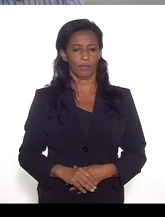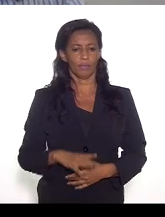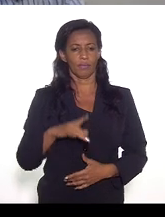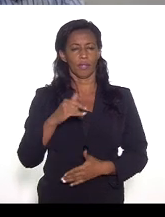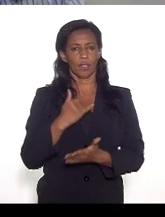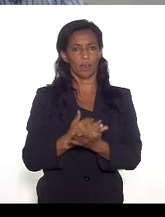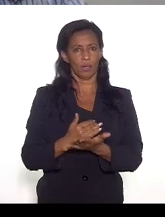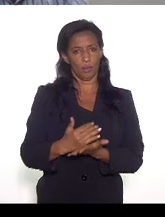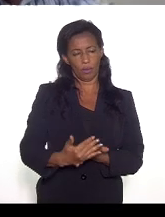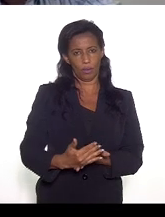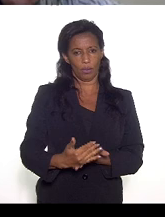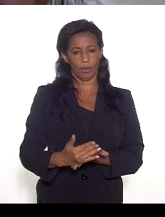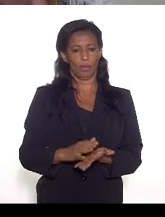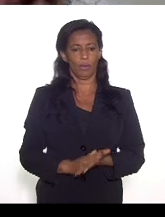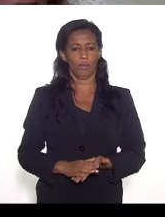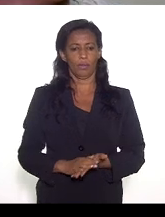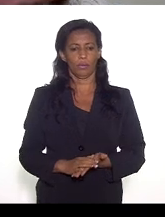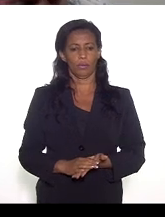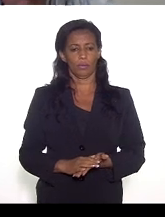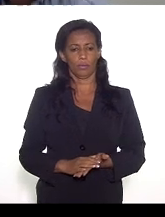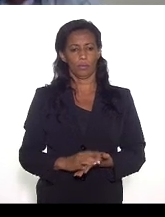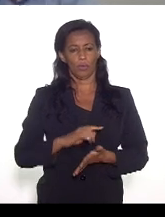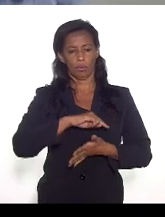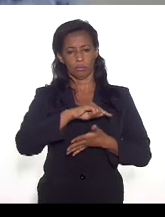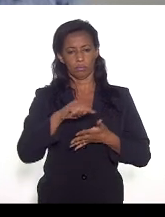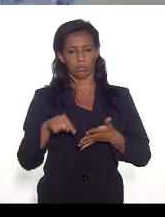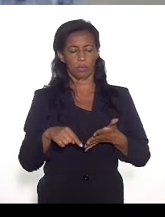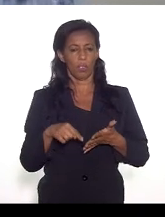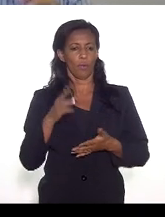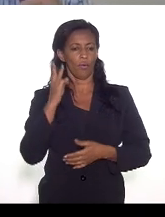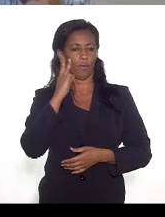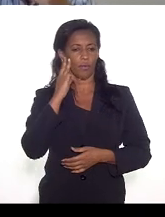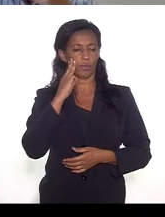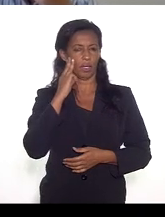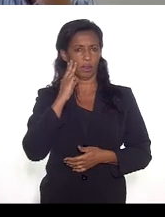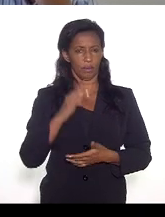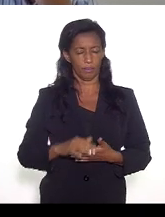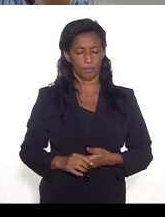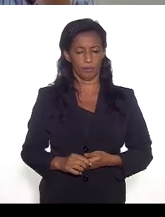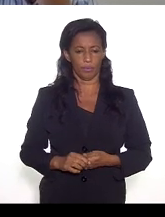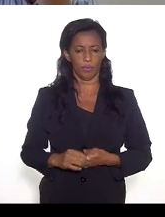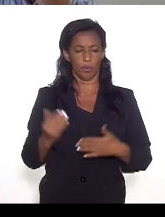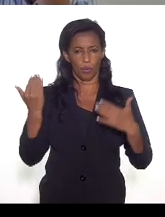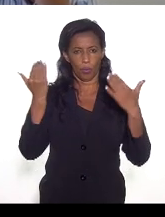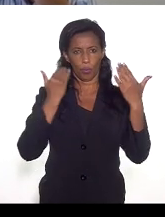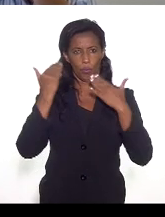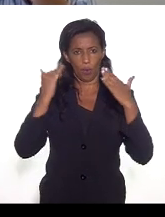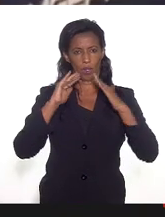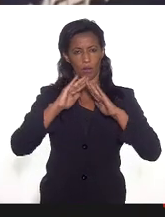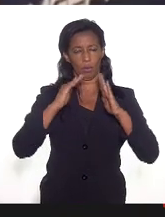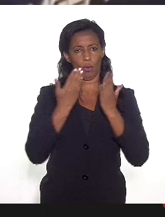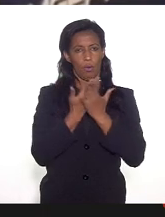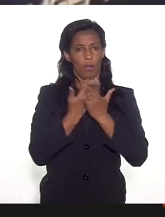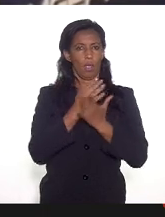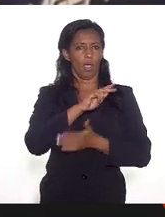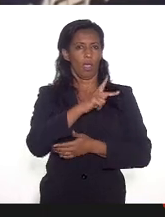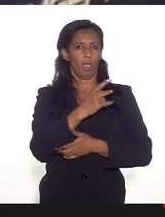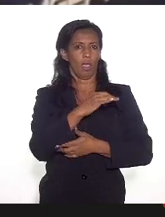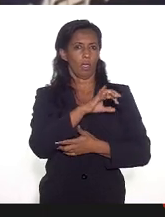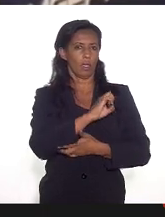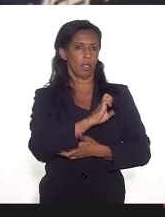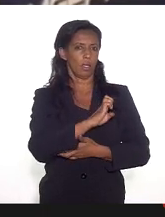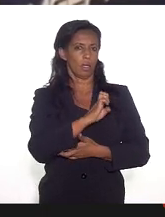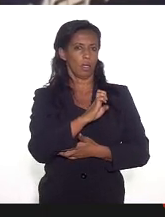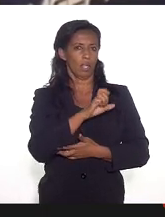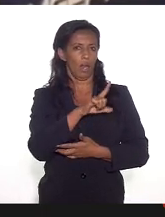começo com os questionamentos, as posições do deputado Valdec, com relação ao Colégio Henrique Lages. Com a